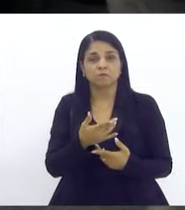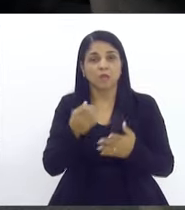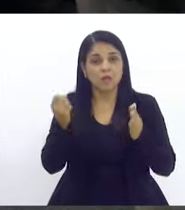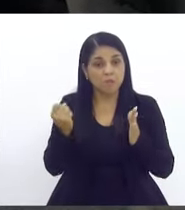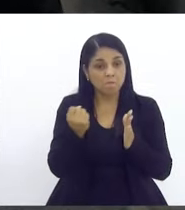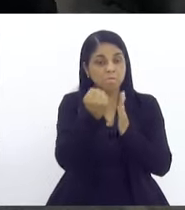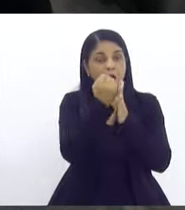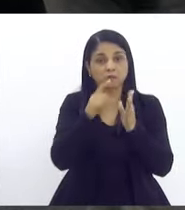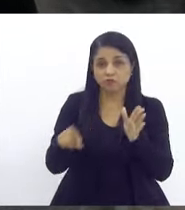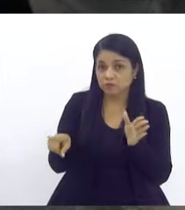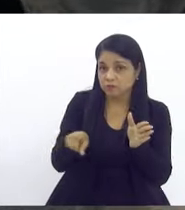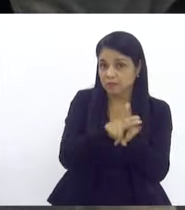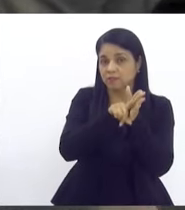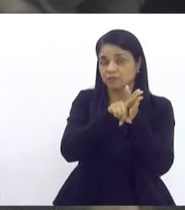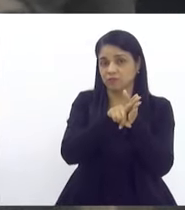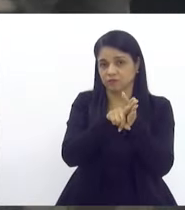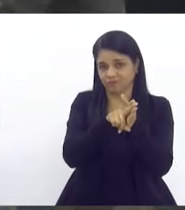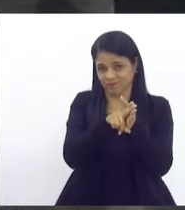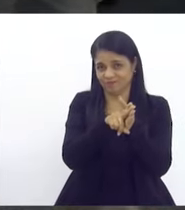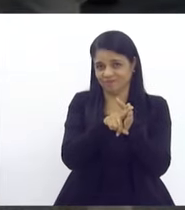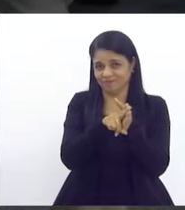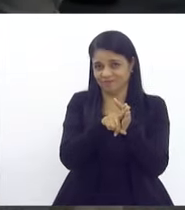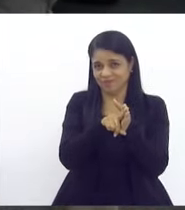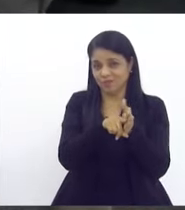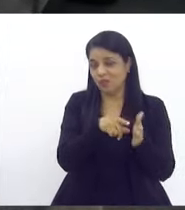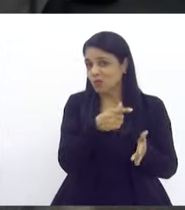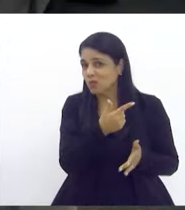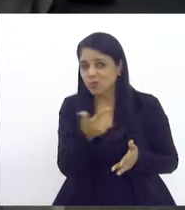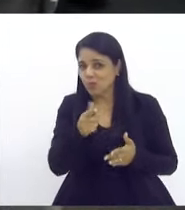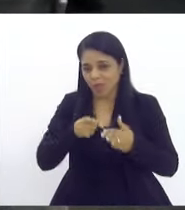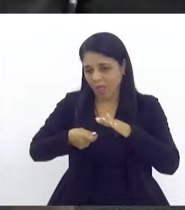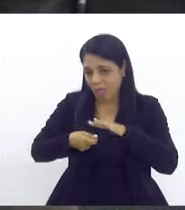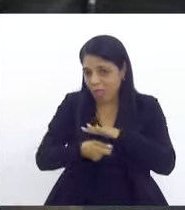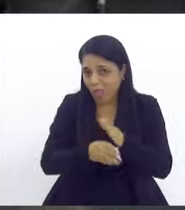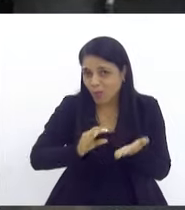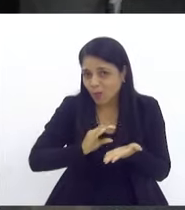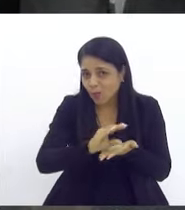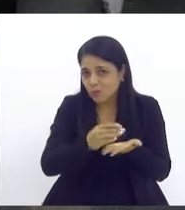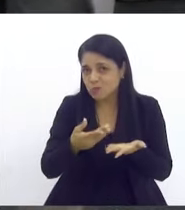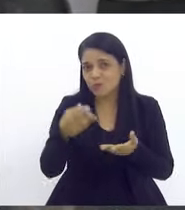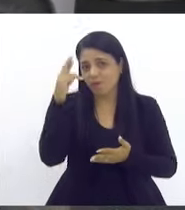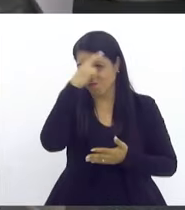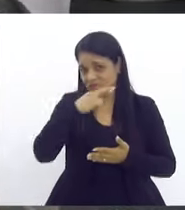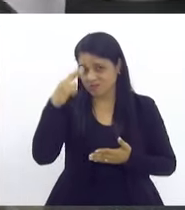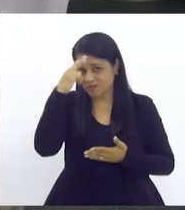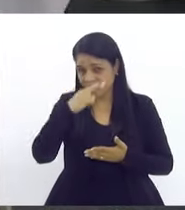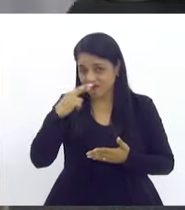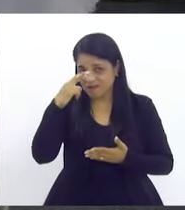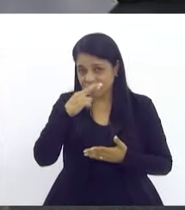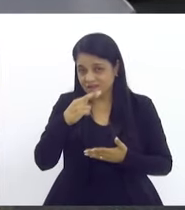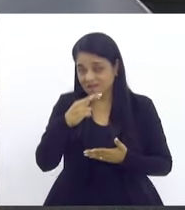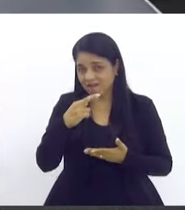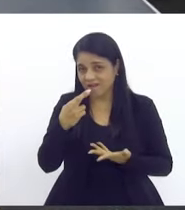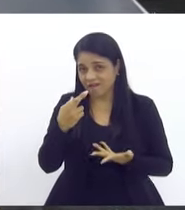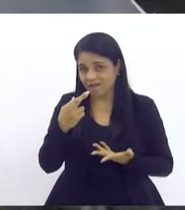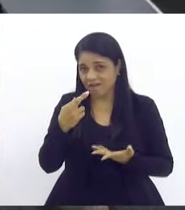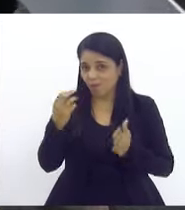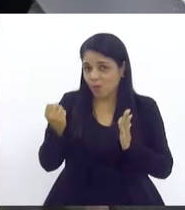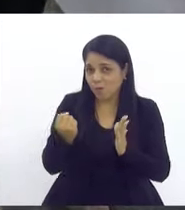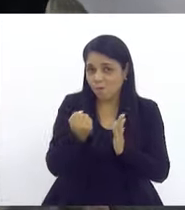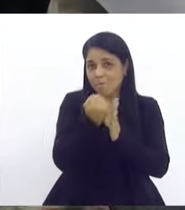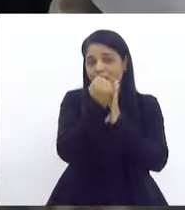impactos negativos e não ter um recurso para fiscalizar a parte do